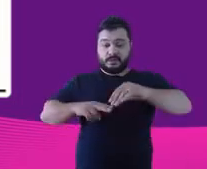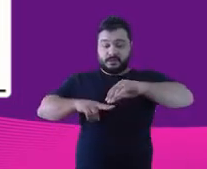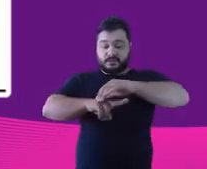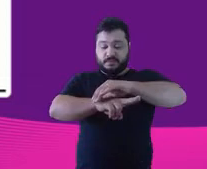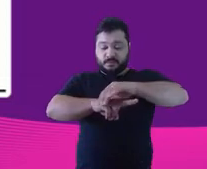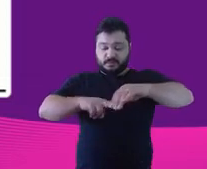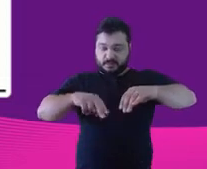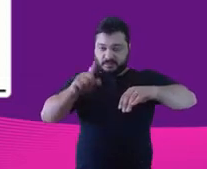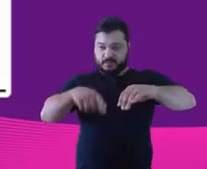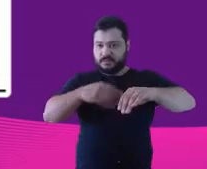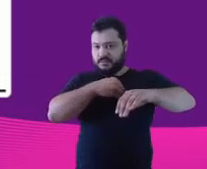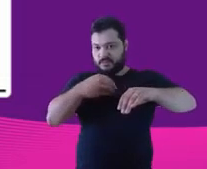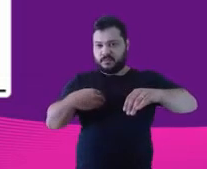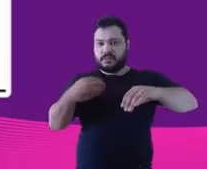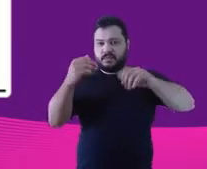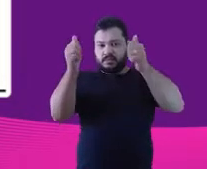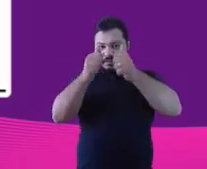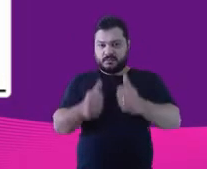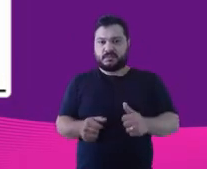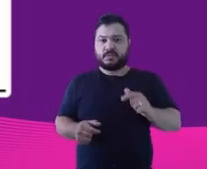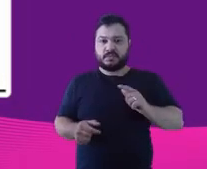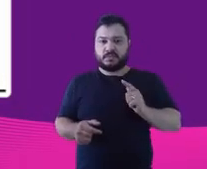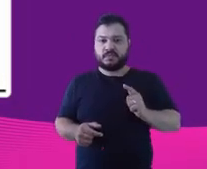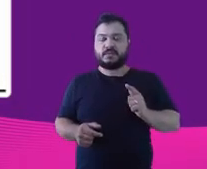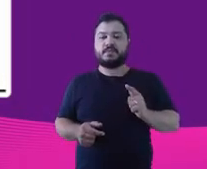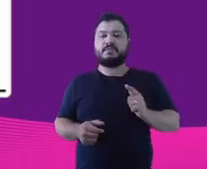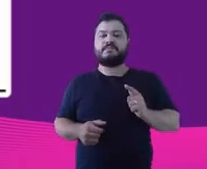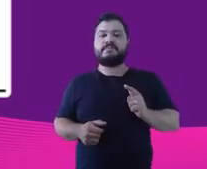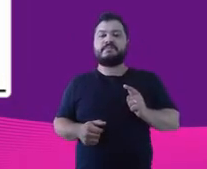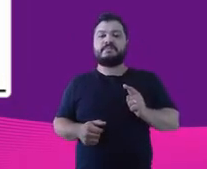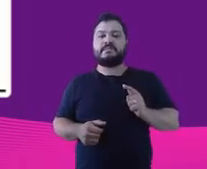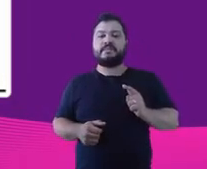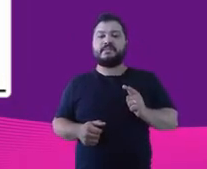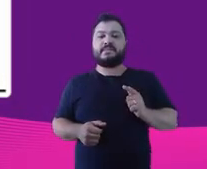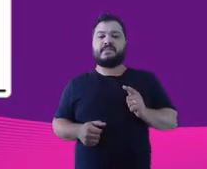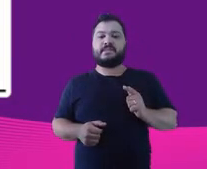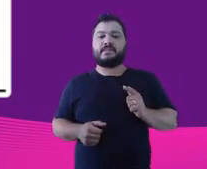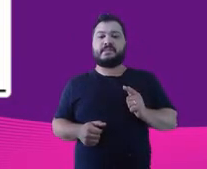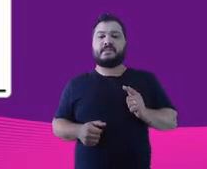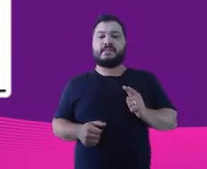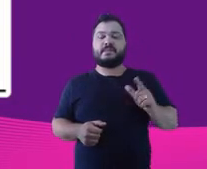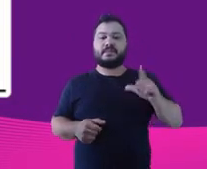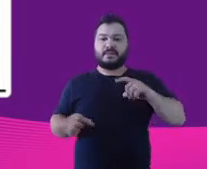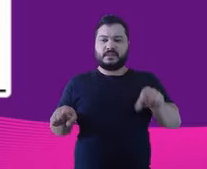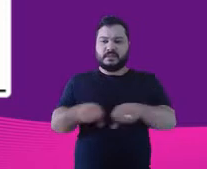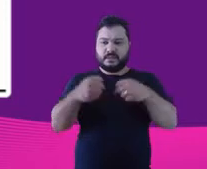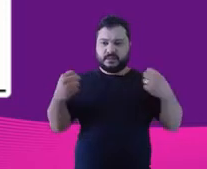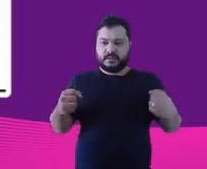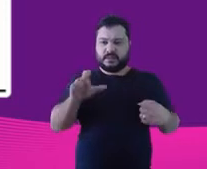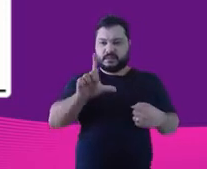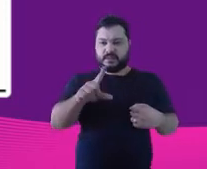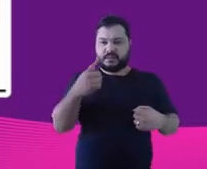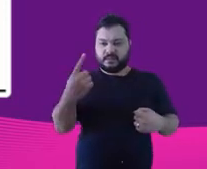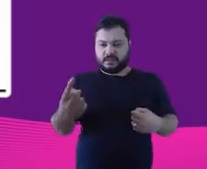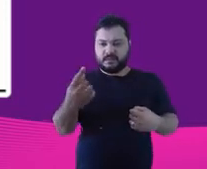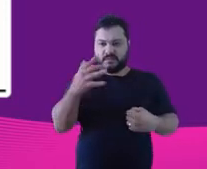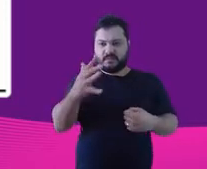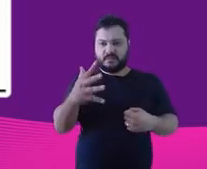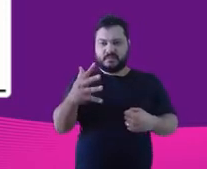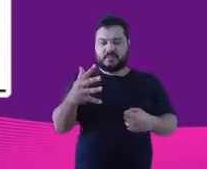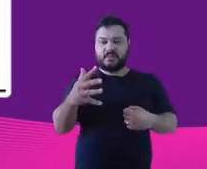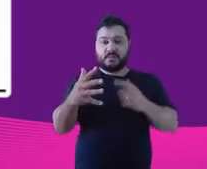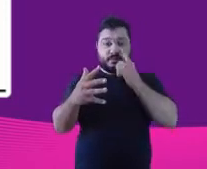um exame de imagem que ele tinha uma fratura em L1 de